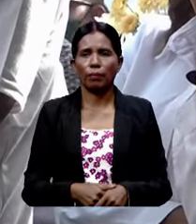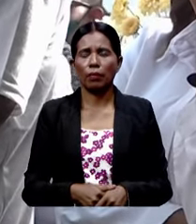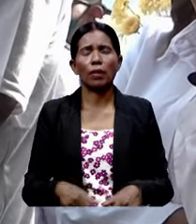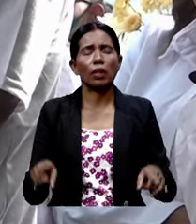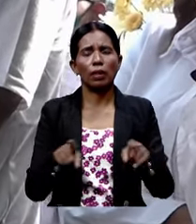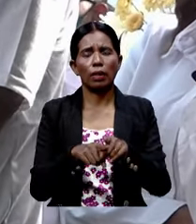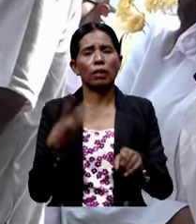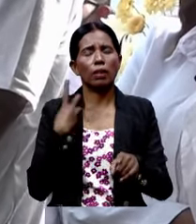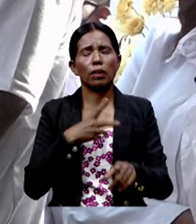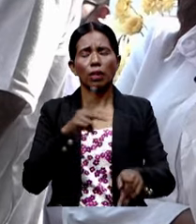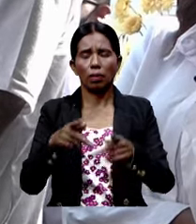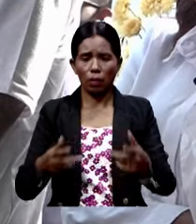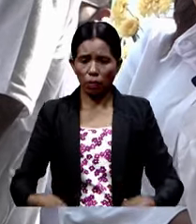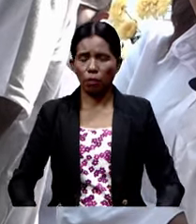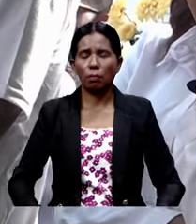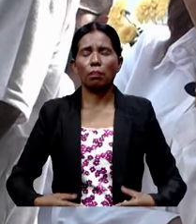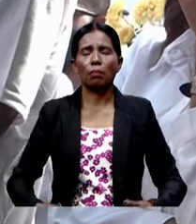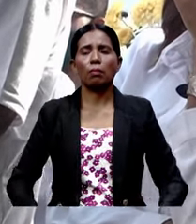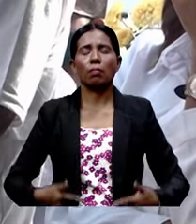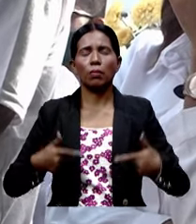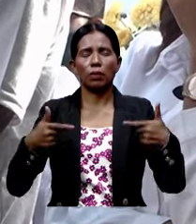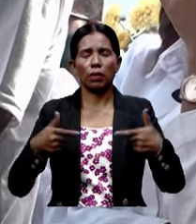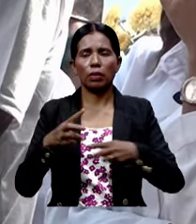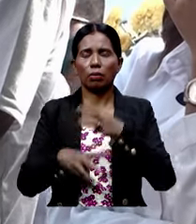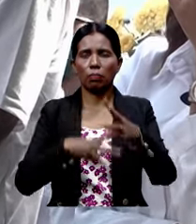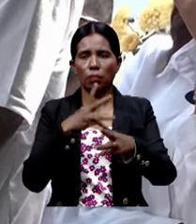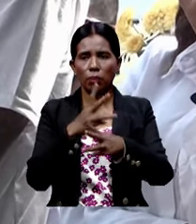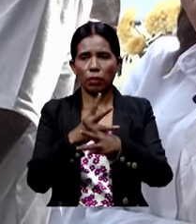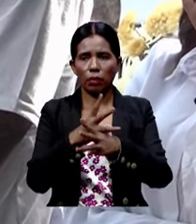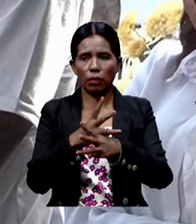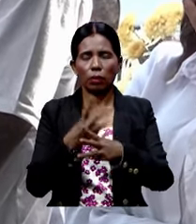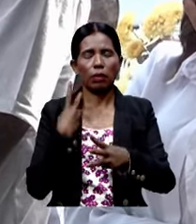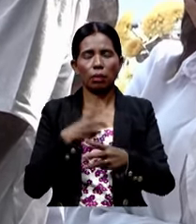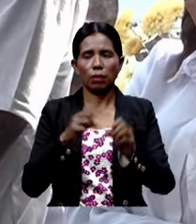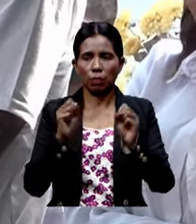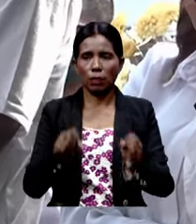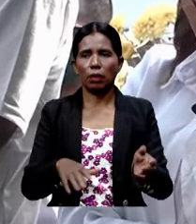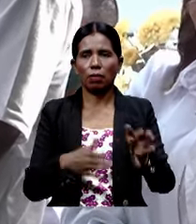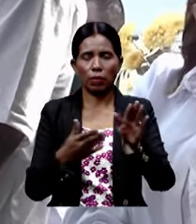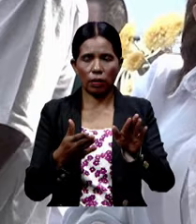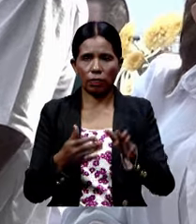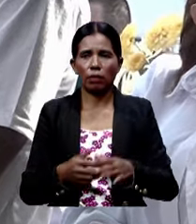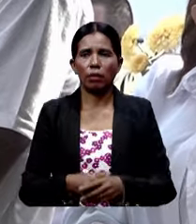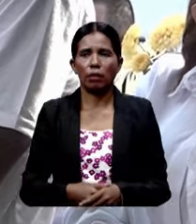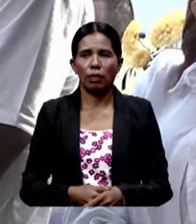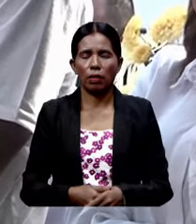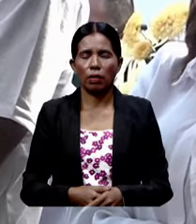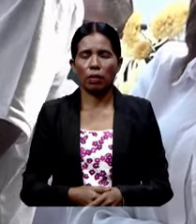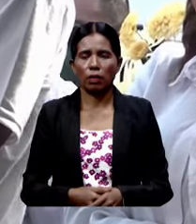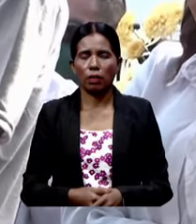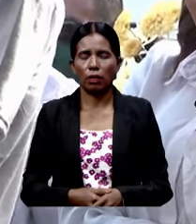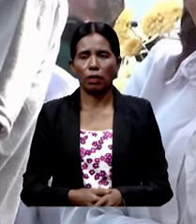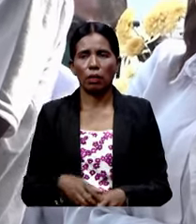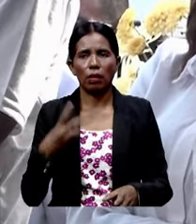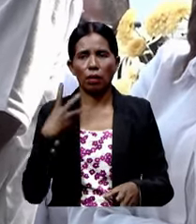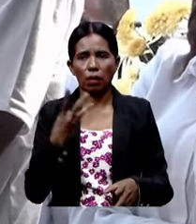Nessa ideia, é uma notícia mundo, amém, mamá. Até nós, amém, mamá. E do mim,